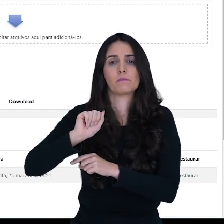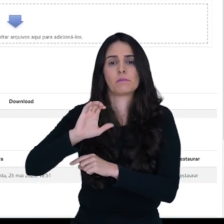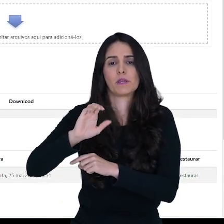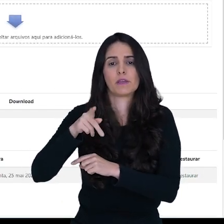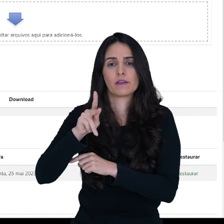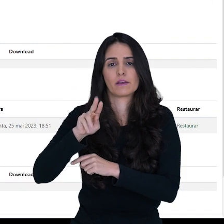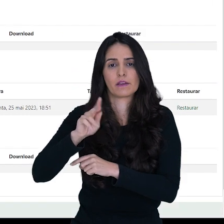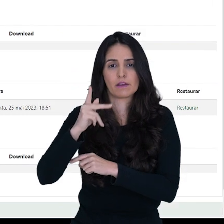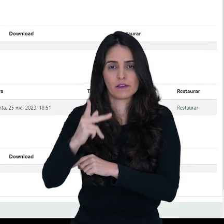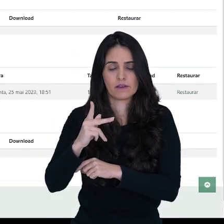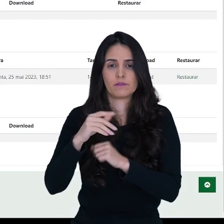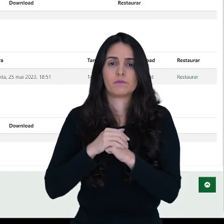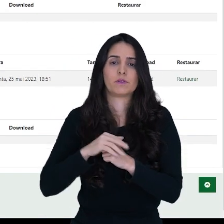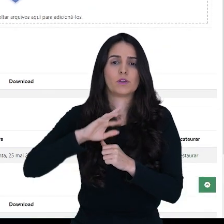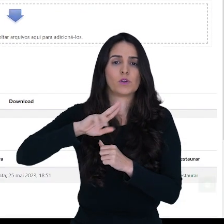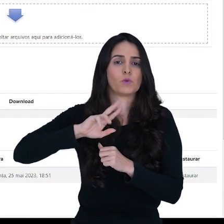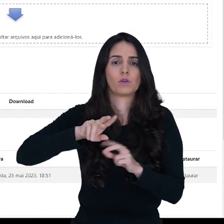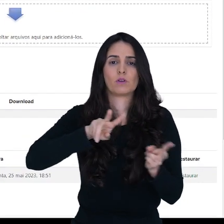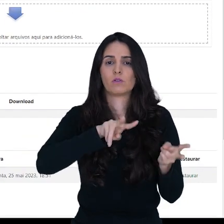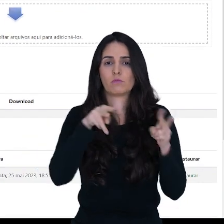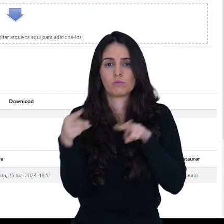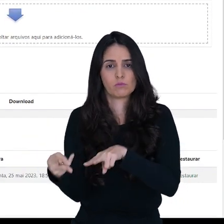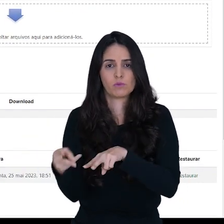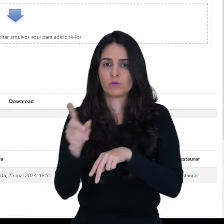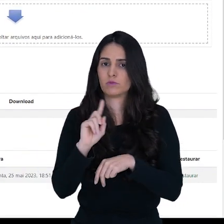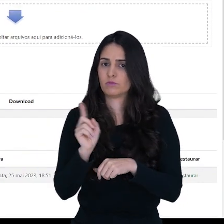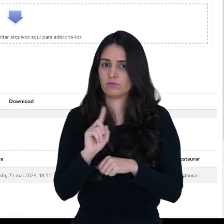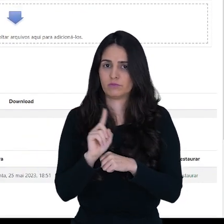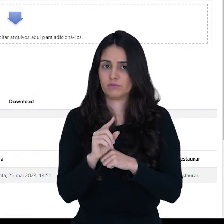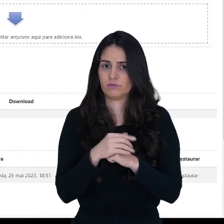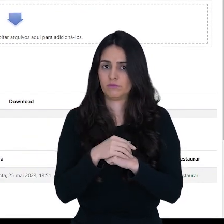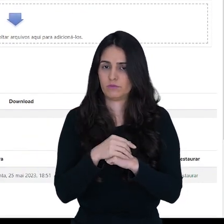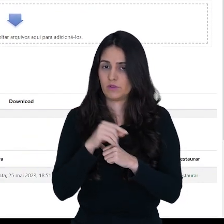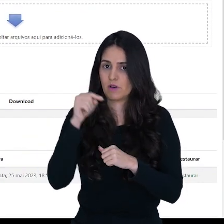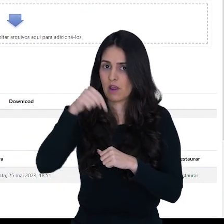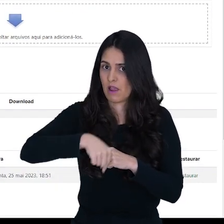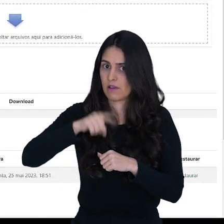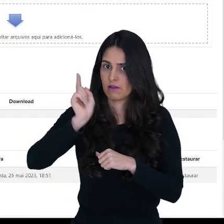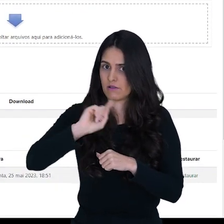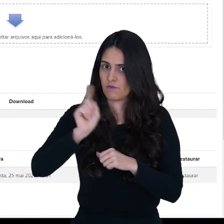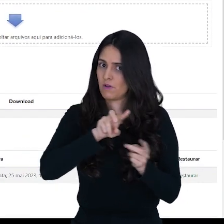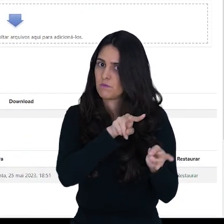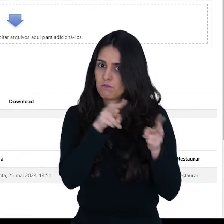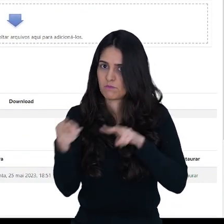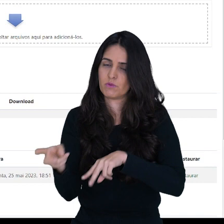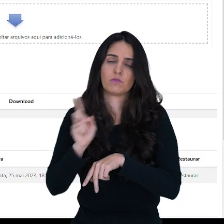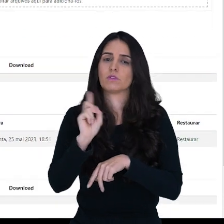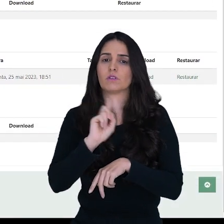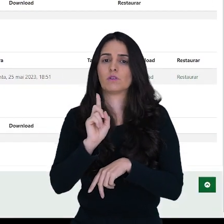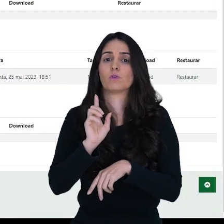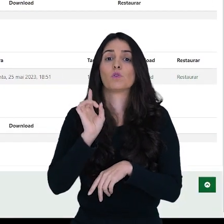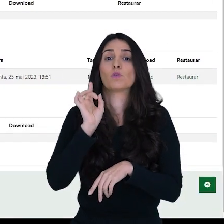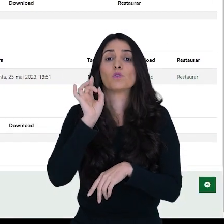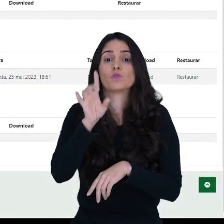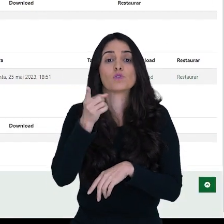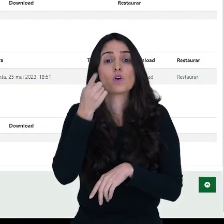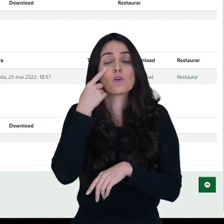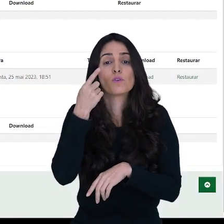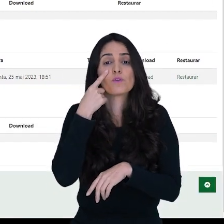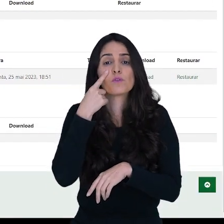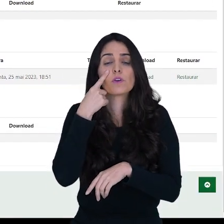elevado para área de backup não confunda porque você não vai importar nessa sala veja só